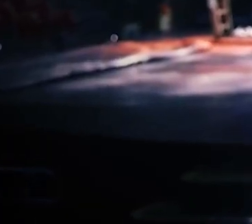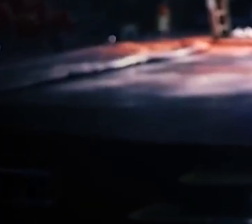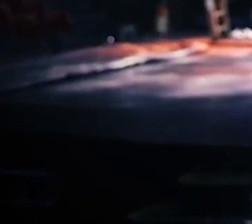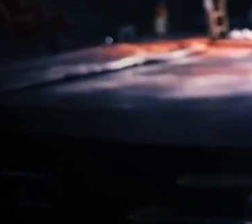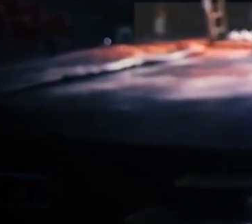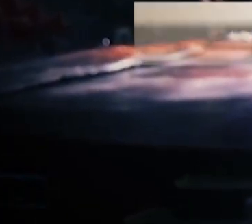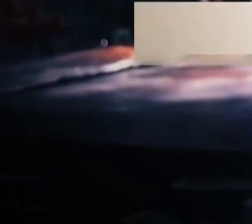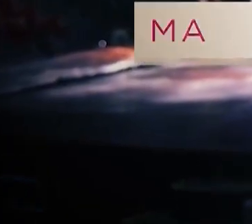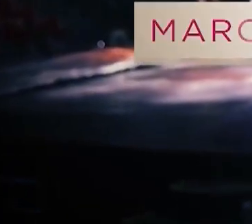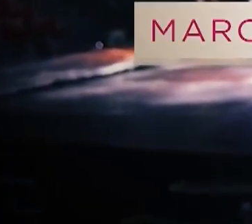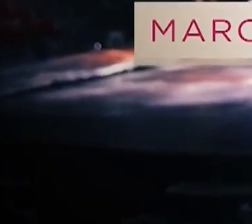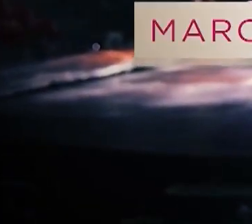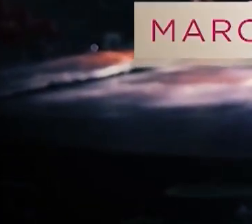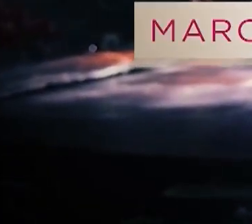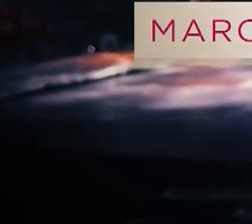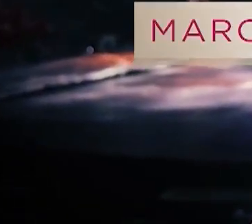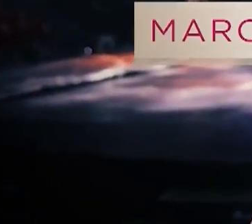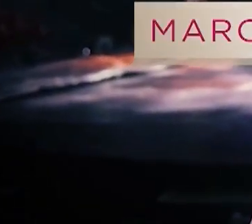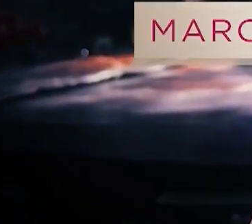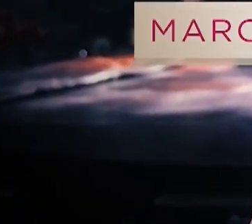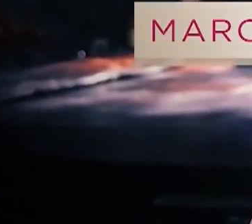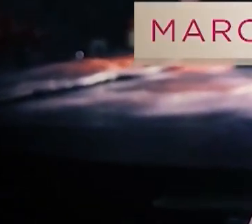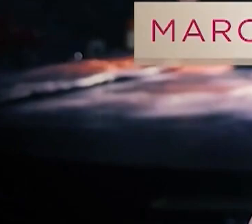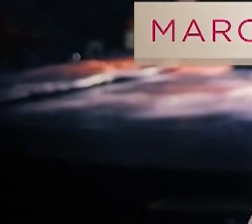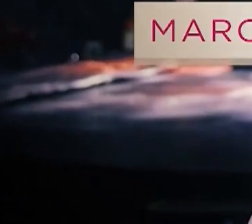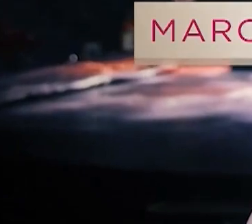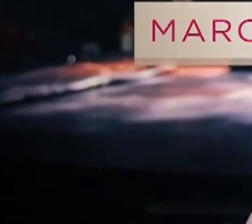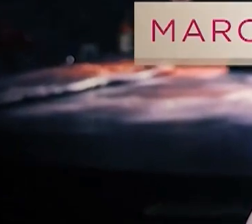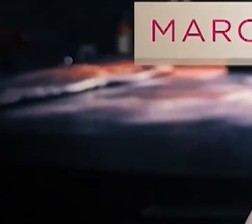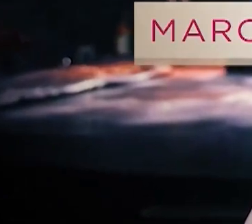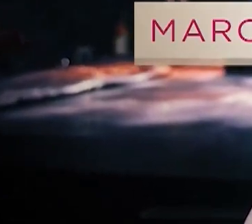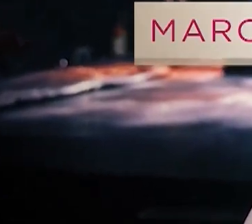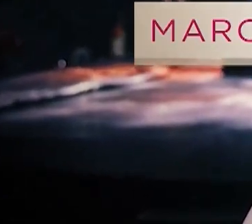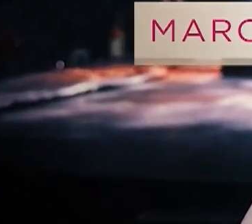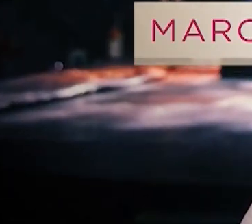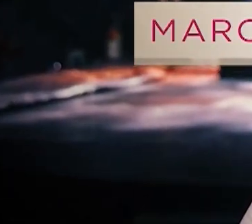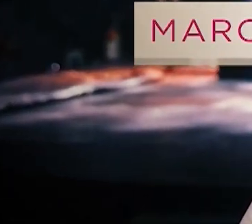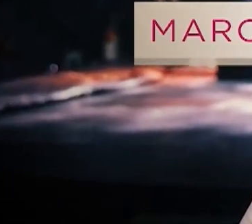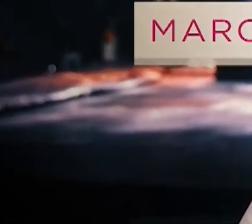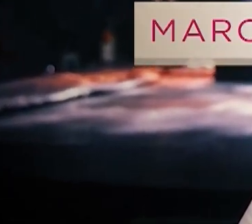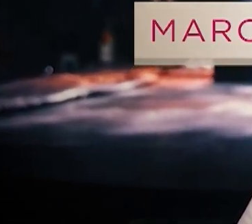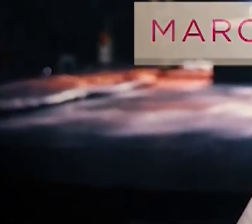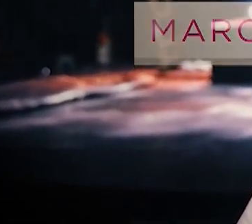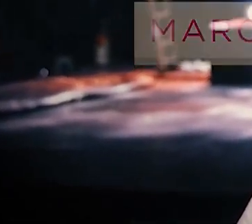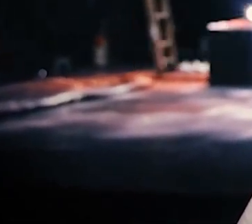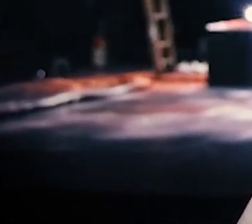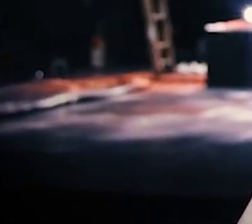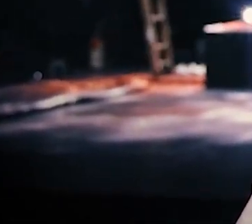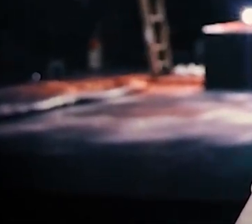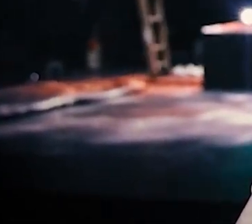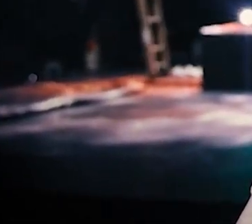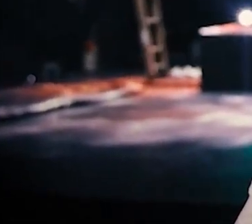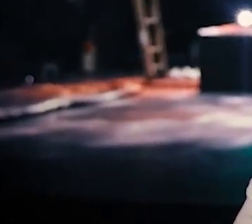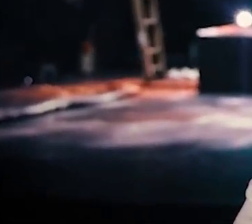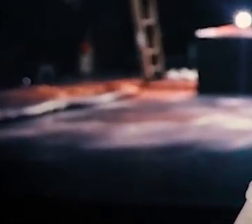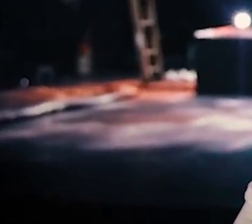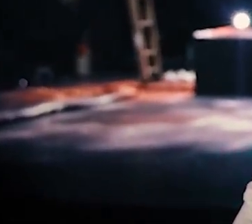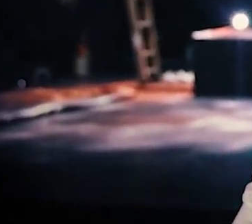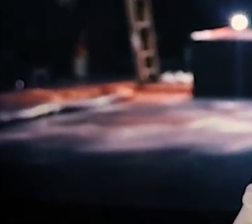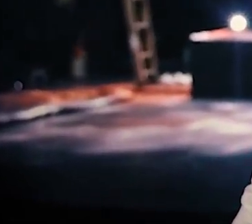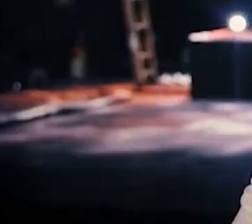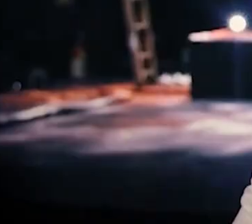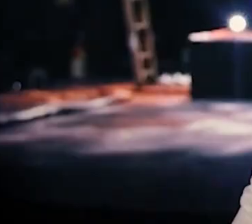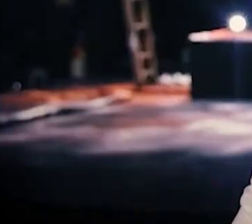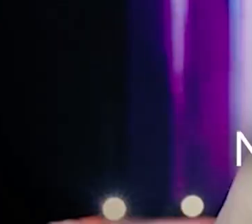Rio Grande do Sul, a doação de órgãos tem transformado vidas. Vidas que estavam por um fio e que